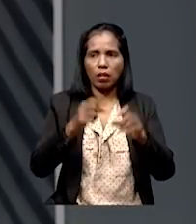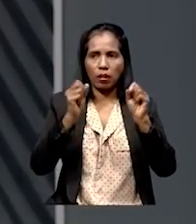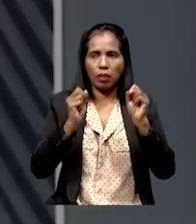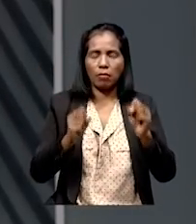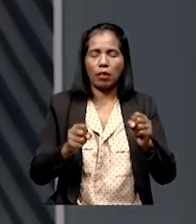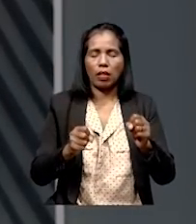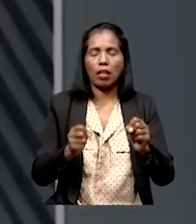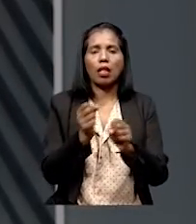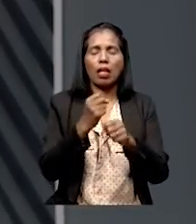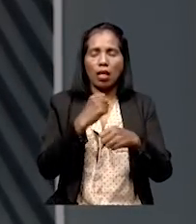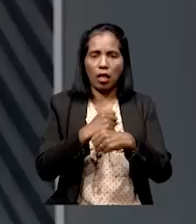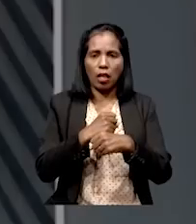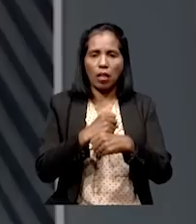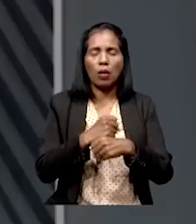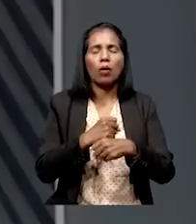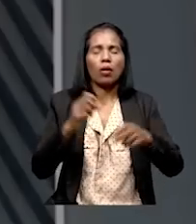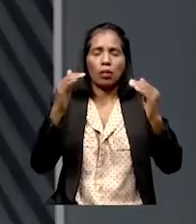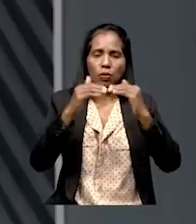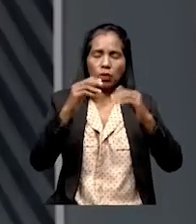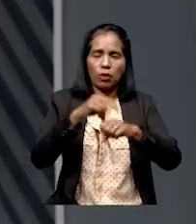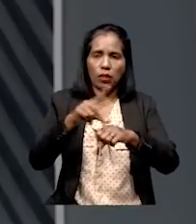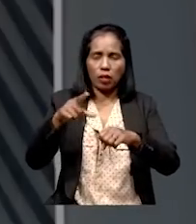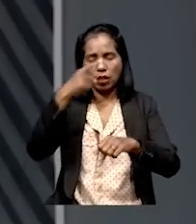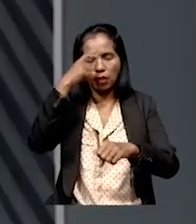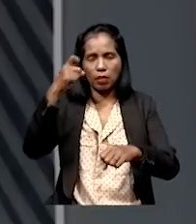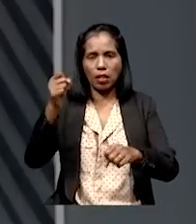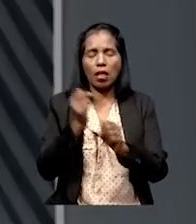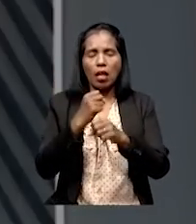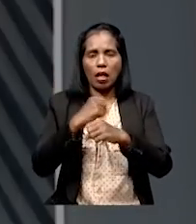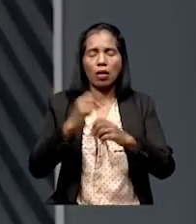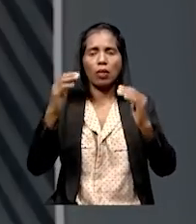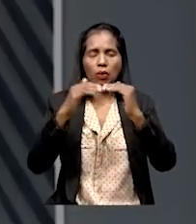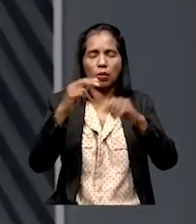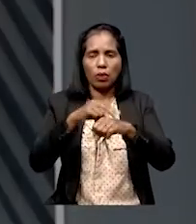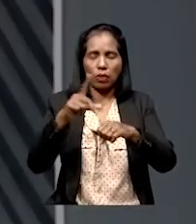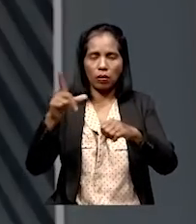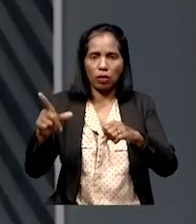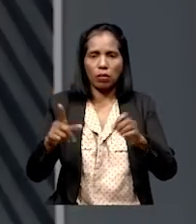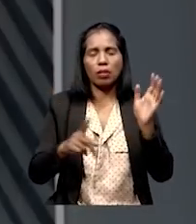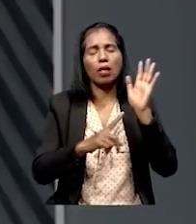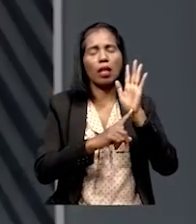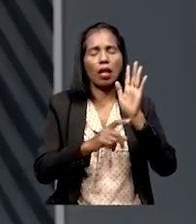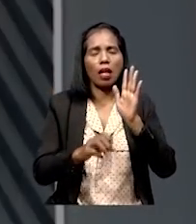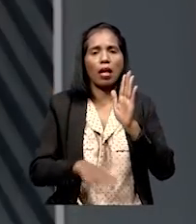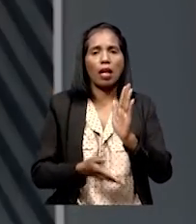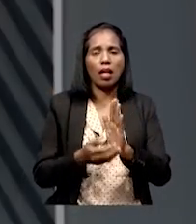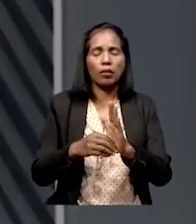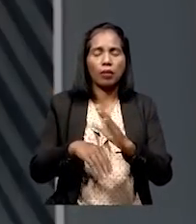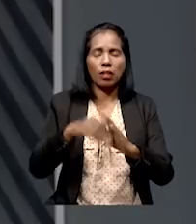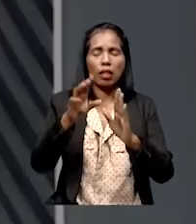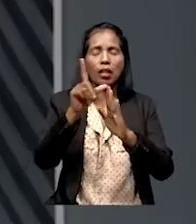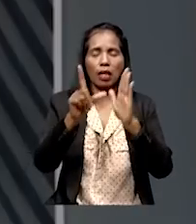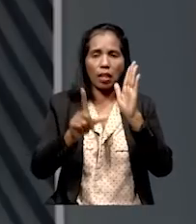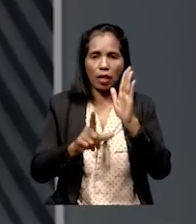convoca a conferência nacional. Então, a BEMACA realiza a conferência nacional, não O da saí resolução, com a abastensão do